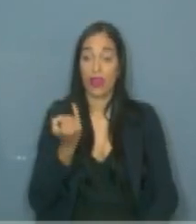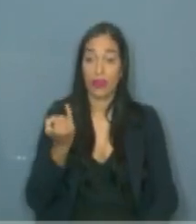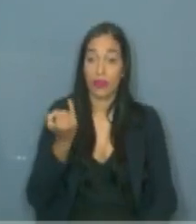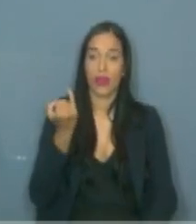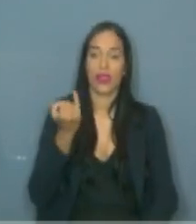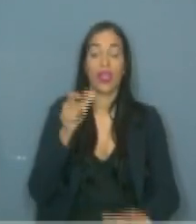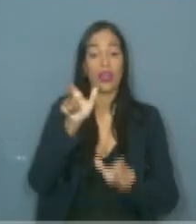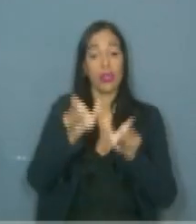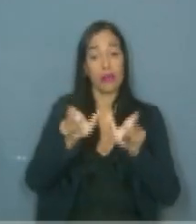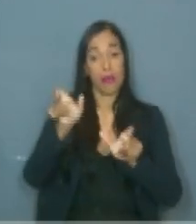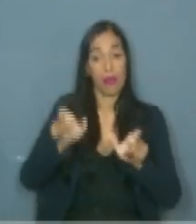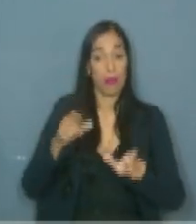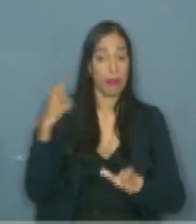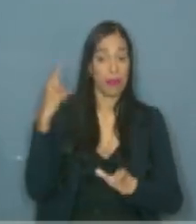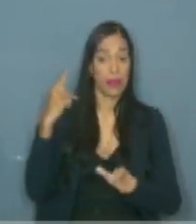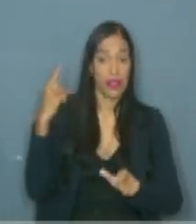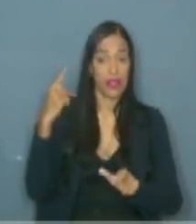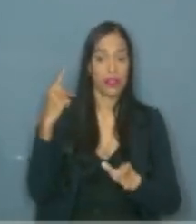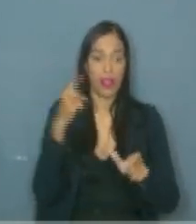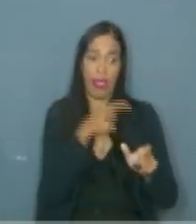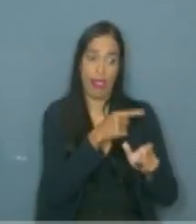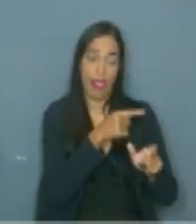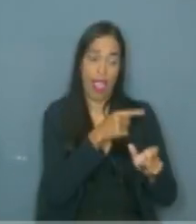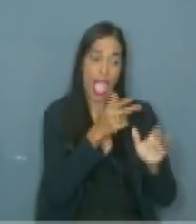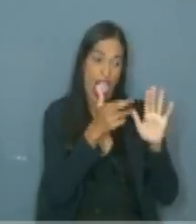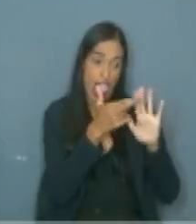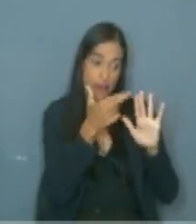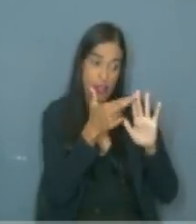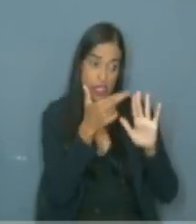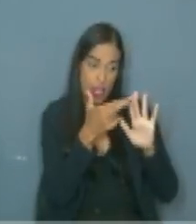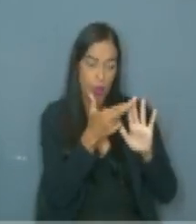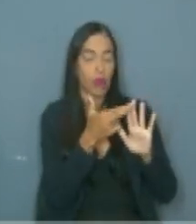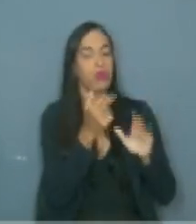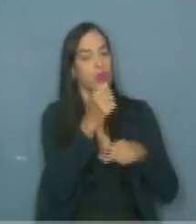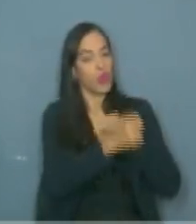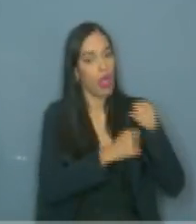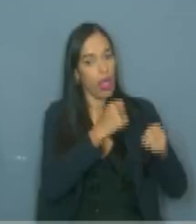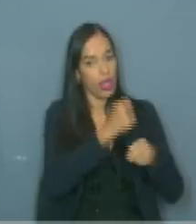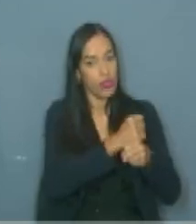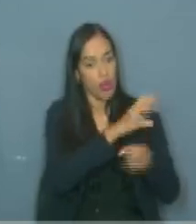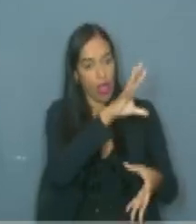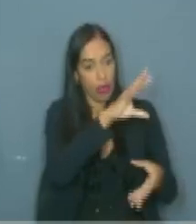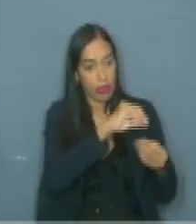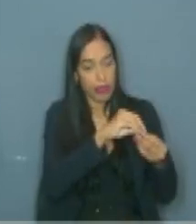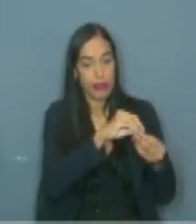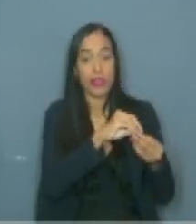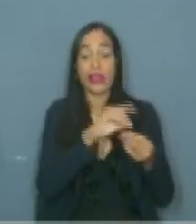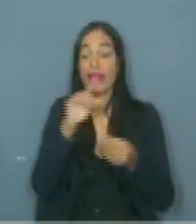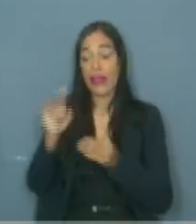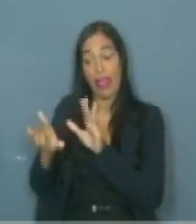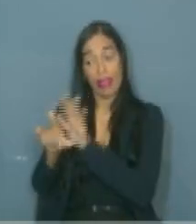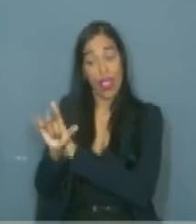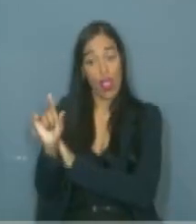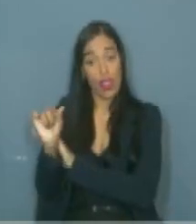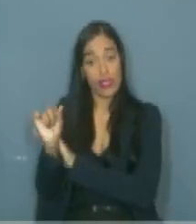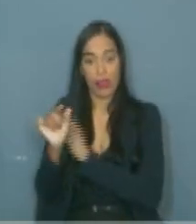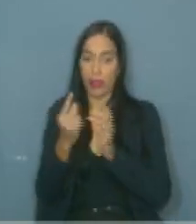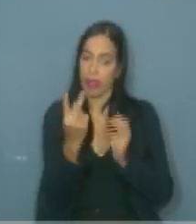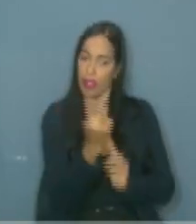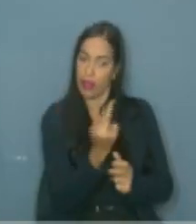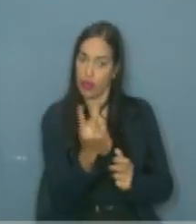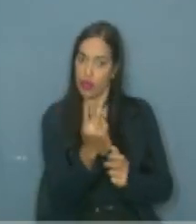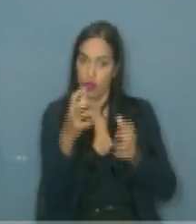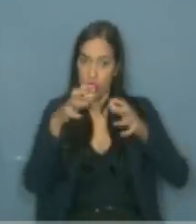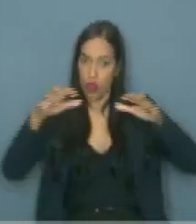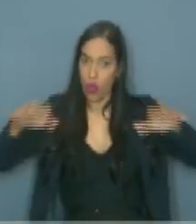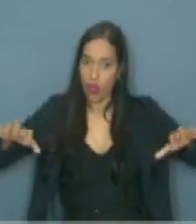alguns parlamentares saibam a diferença entre a revisão do plano plurianual e a lei orçamentária, que são duas peças importantíssimas, mas que